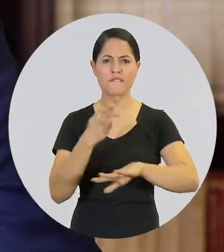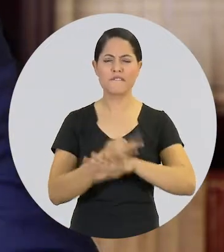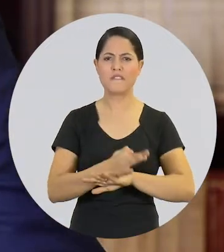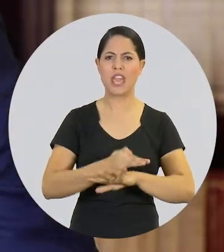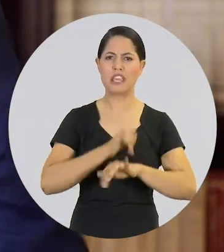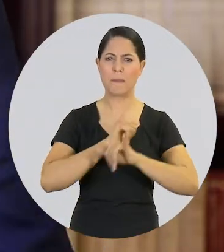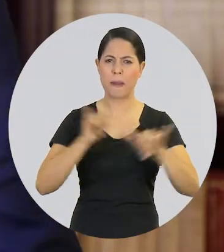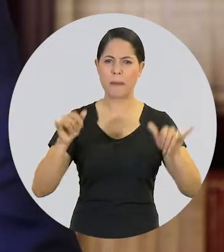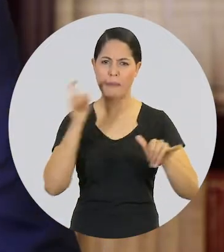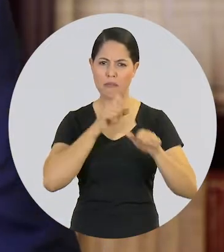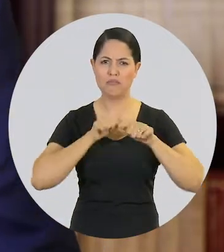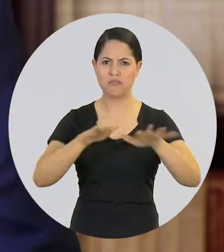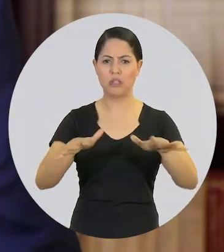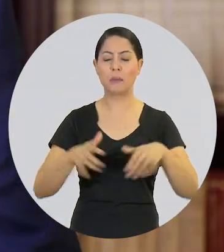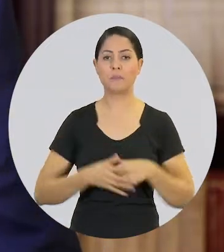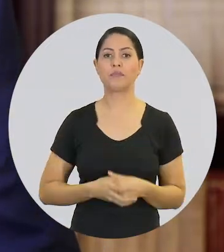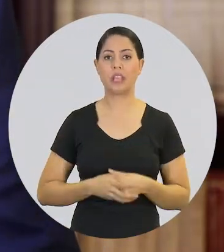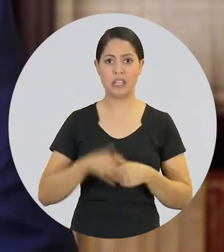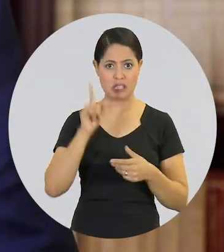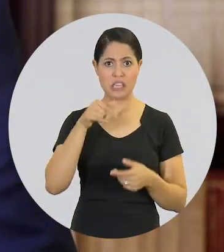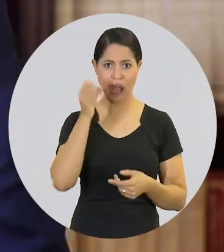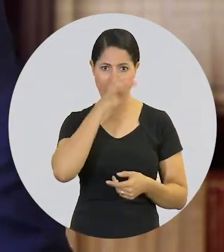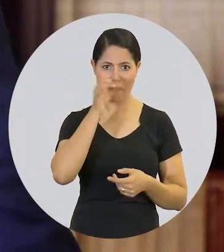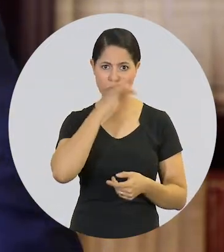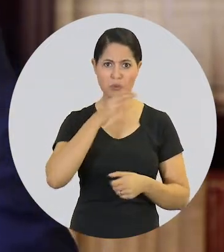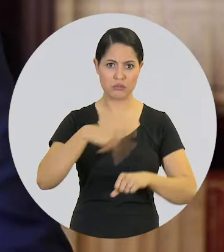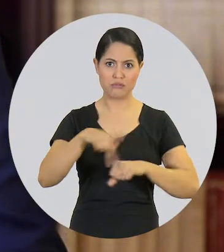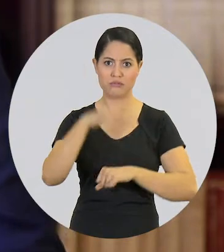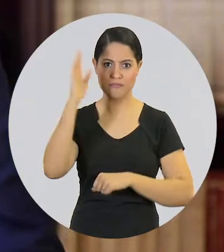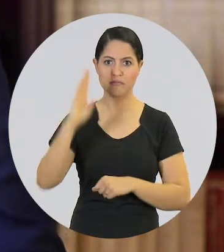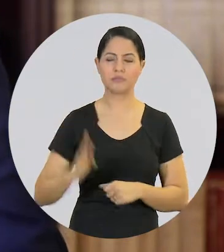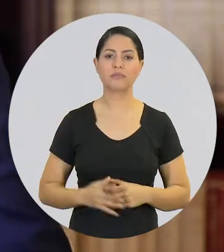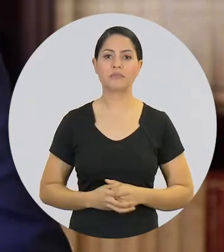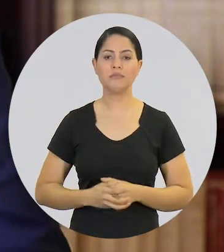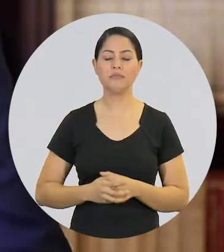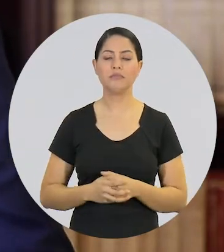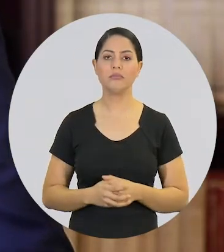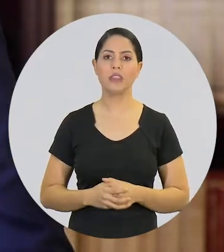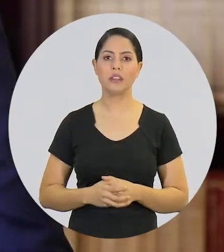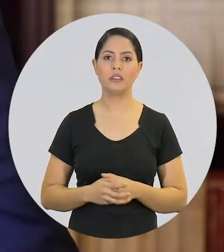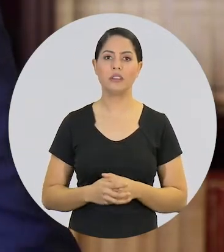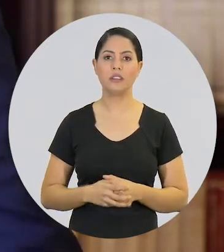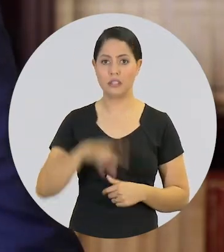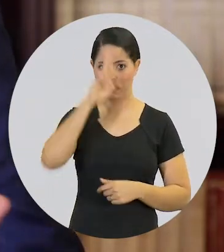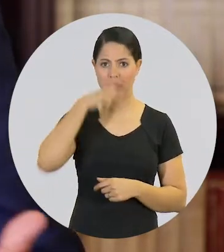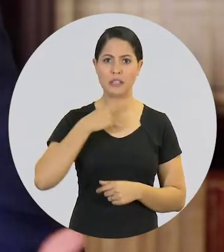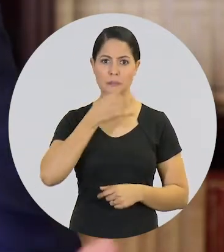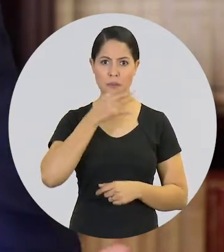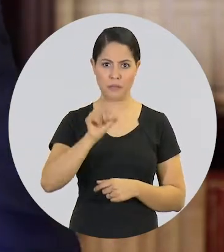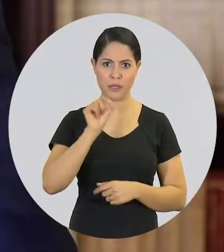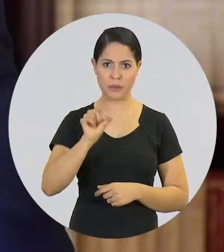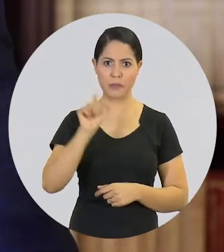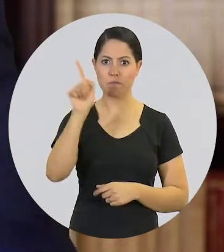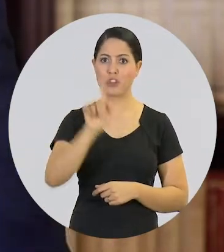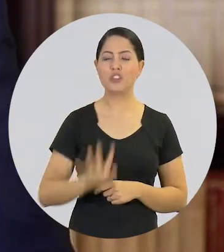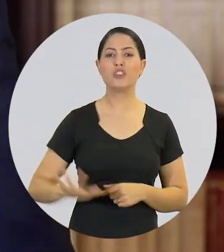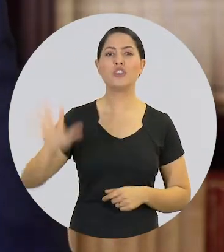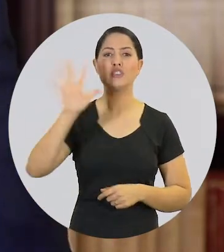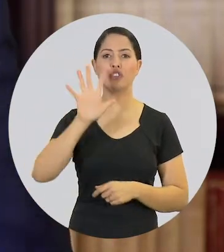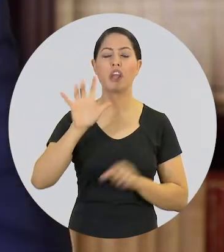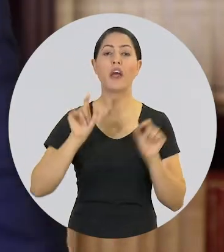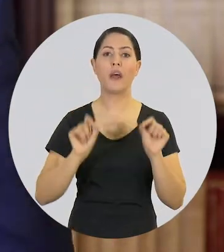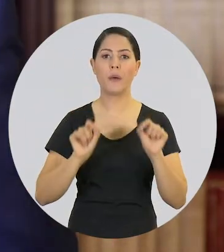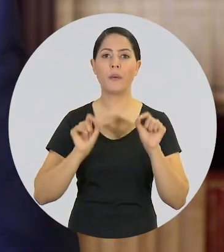atual abuso que se vê em nosso país. Mas, sem dúvida alguma, podemos dizer que, de maneira geral,